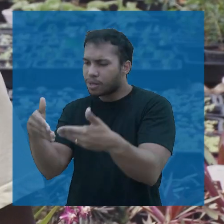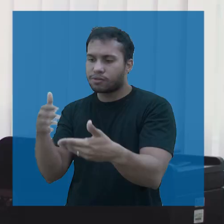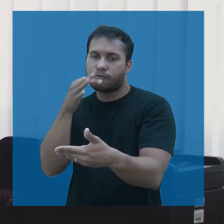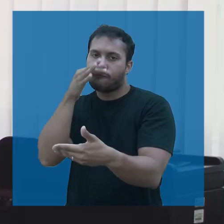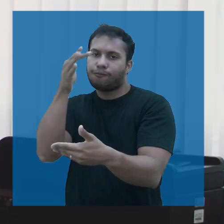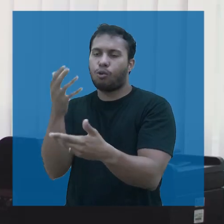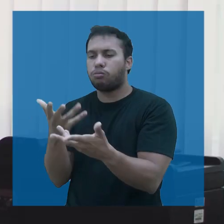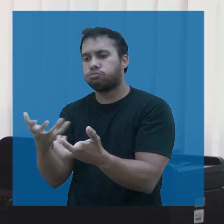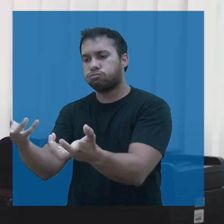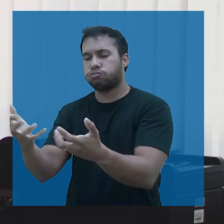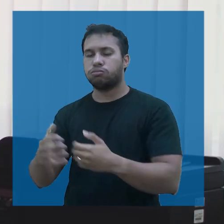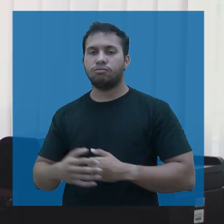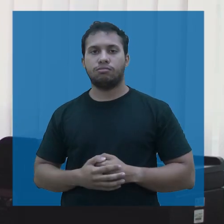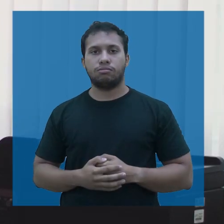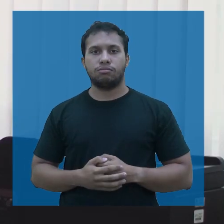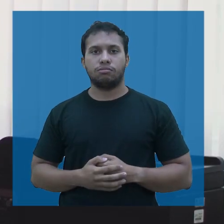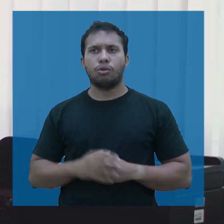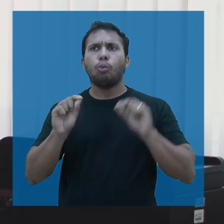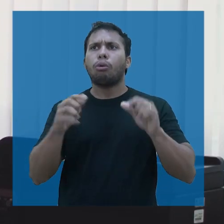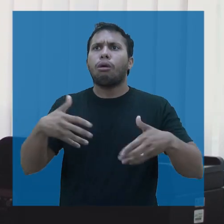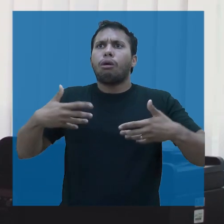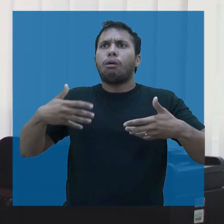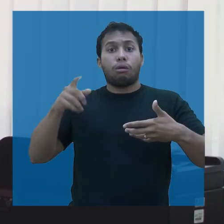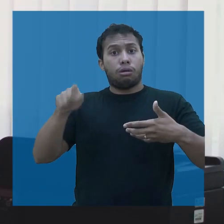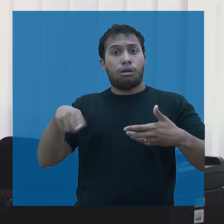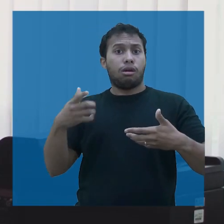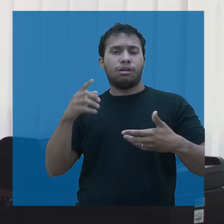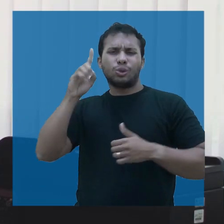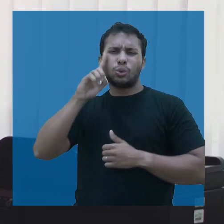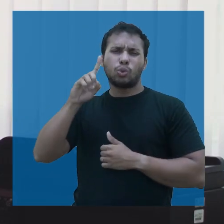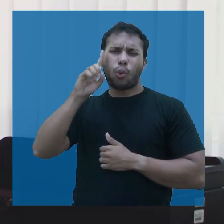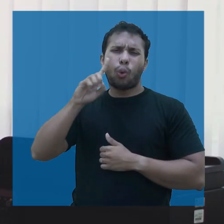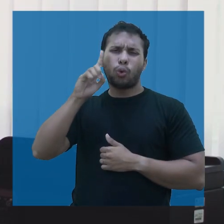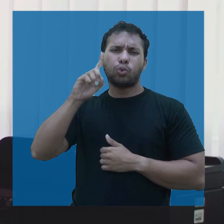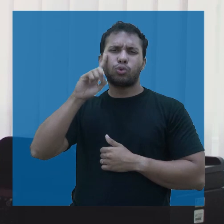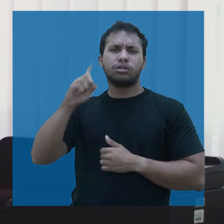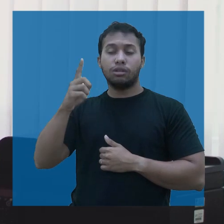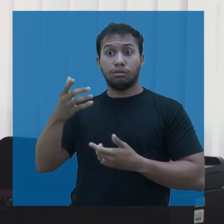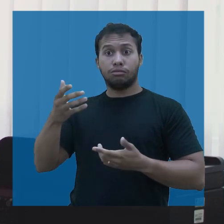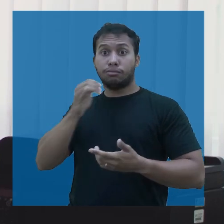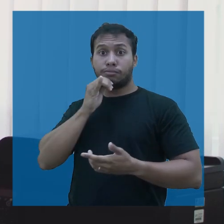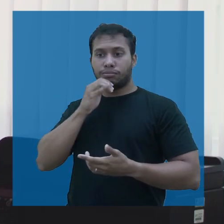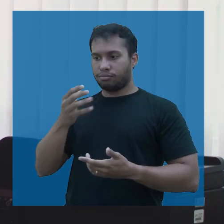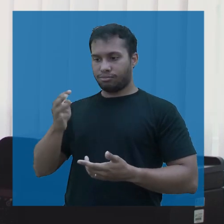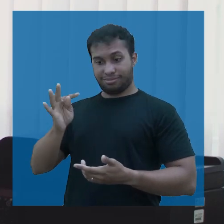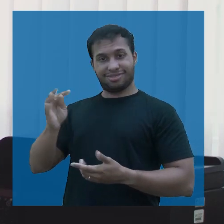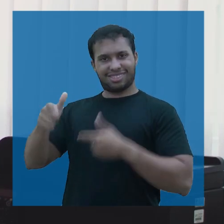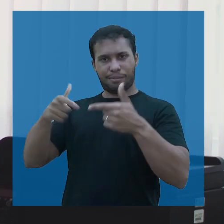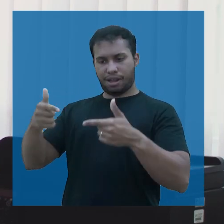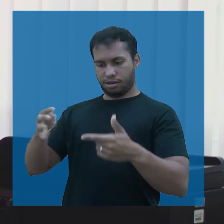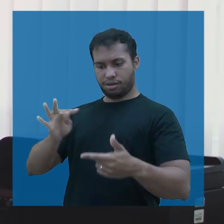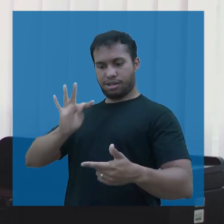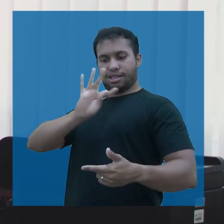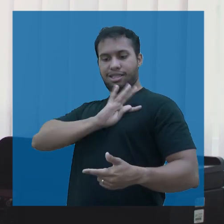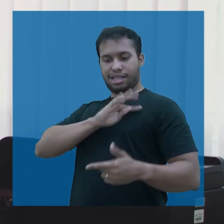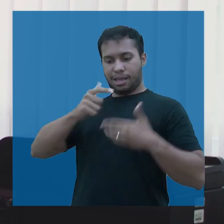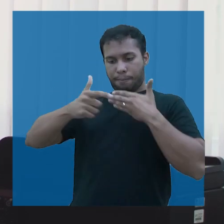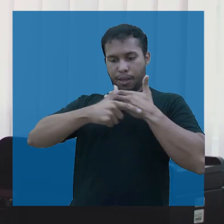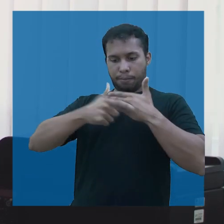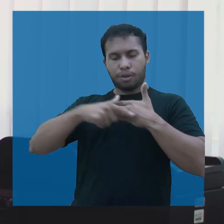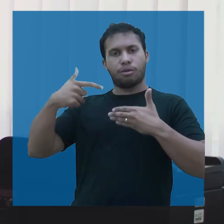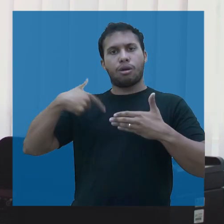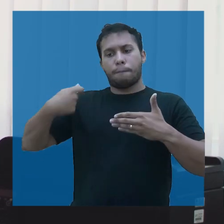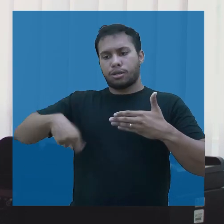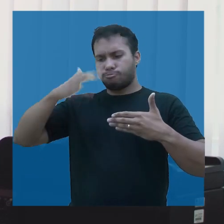floricultura. O que me motiva é poder honrar todos os dias com o título que nos foi designado, ou seja, ser